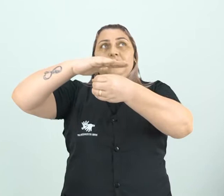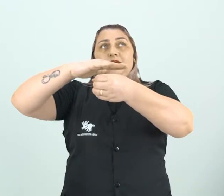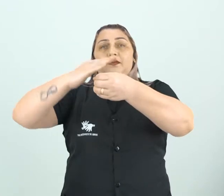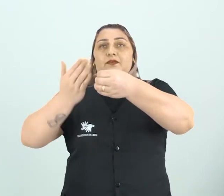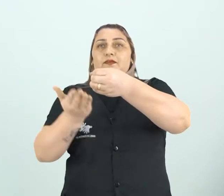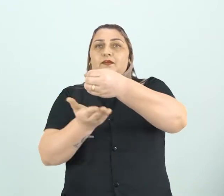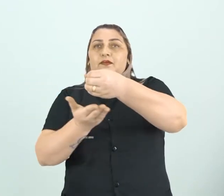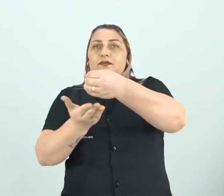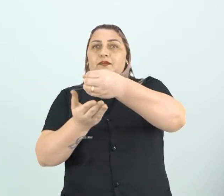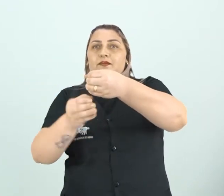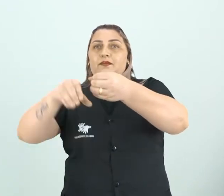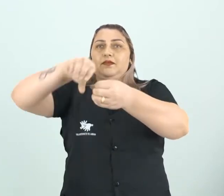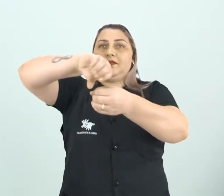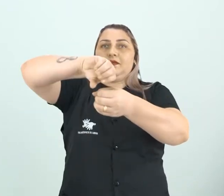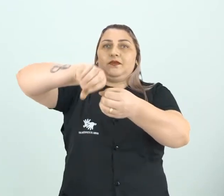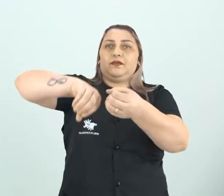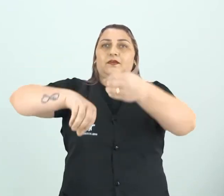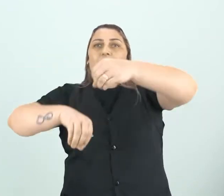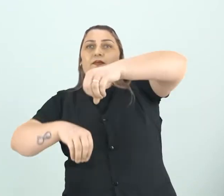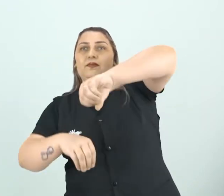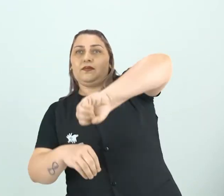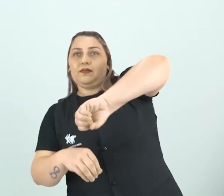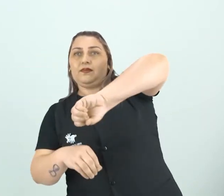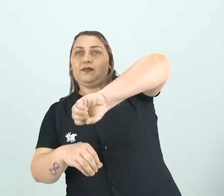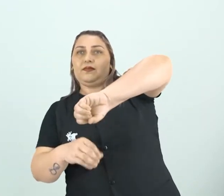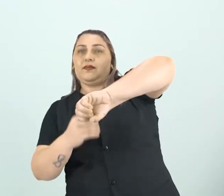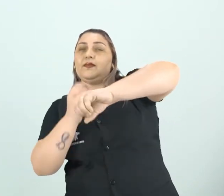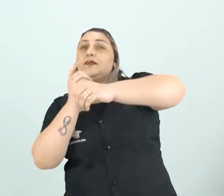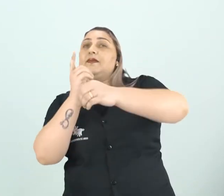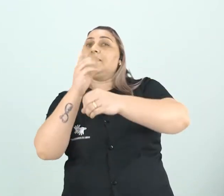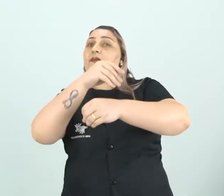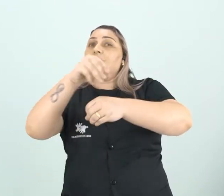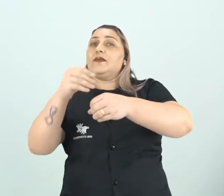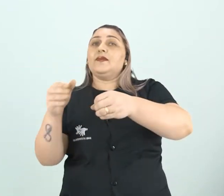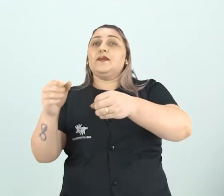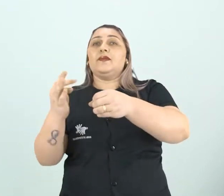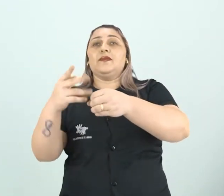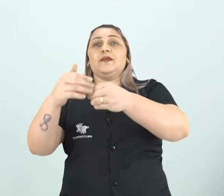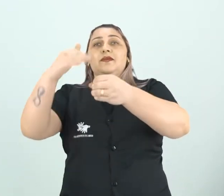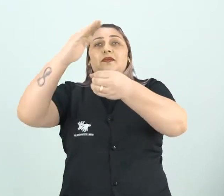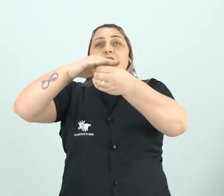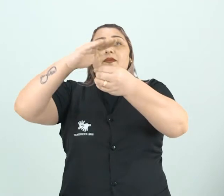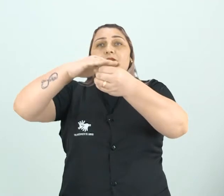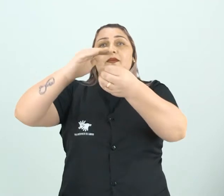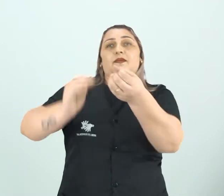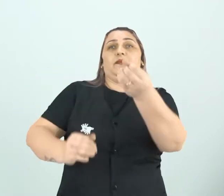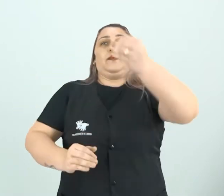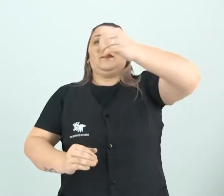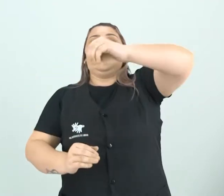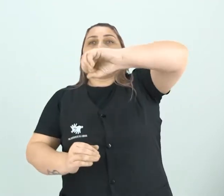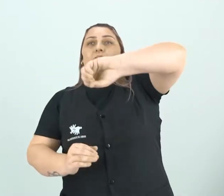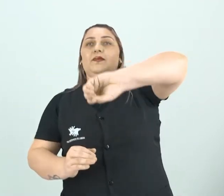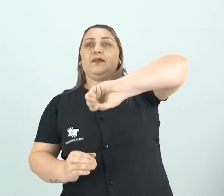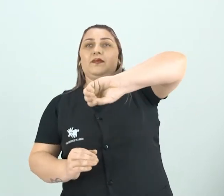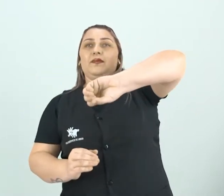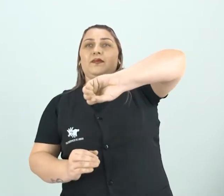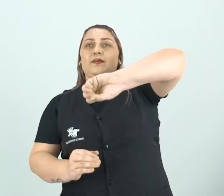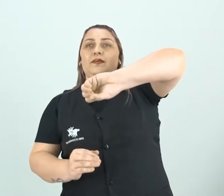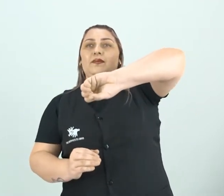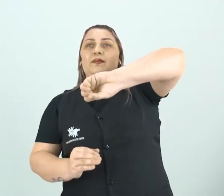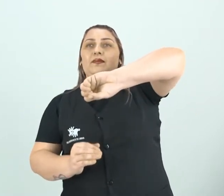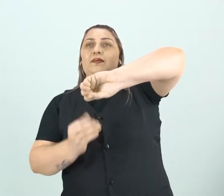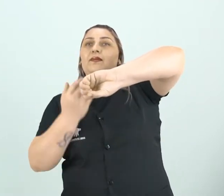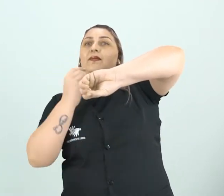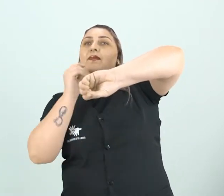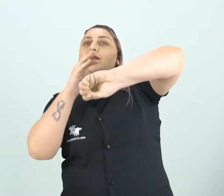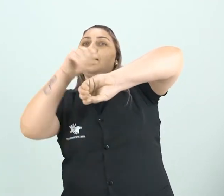um inferior, né? A areia está todinha aqui. Então, eu vou virar a ampulheta